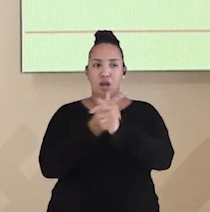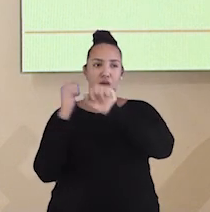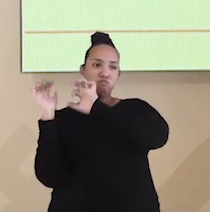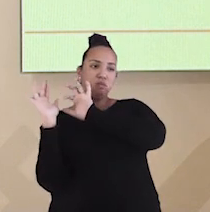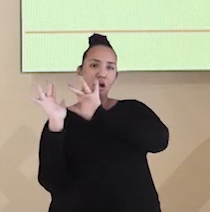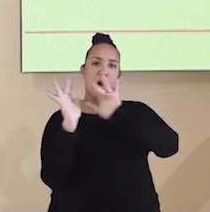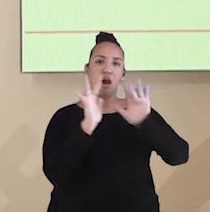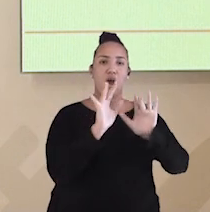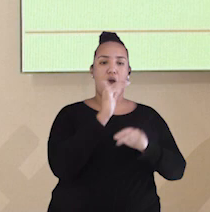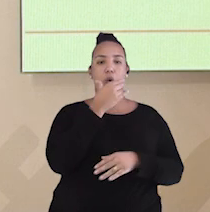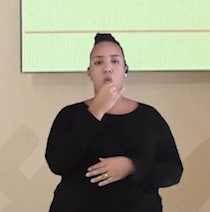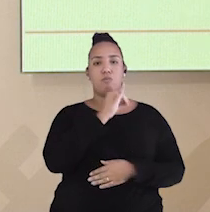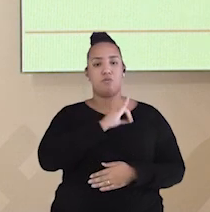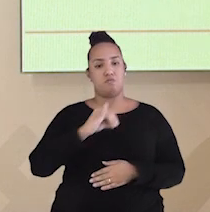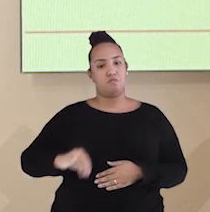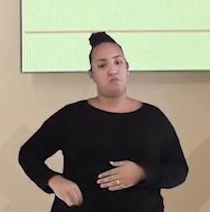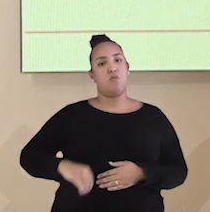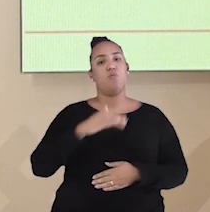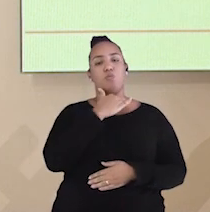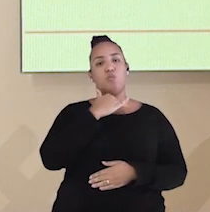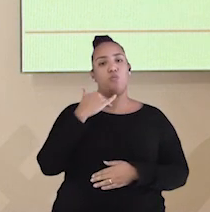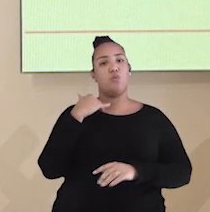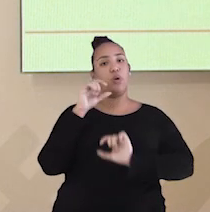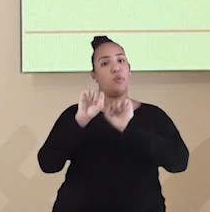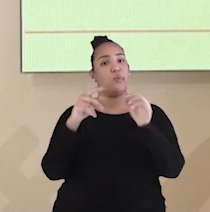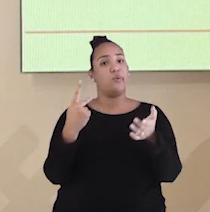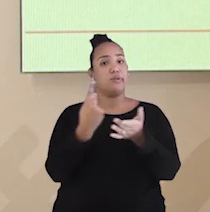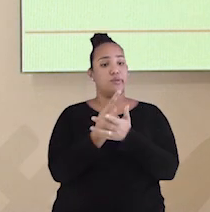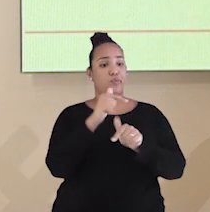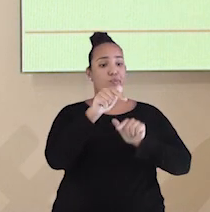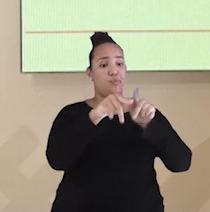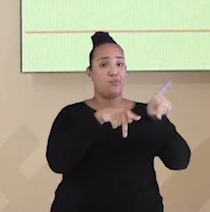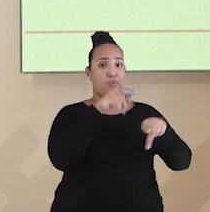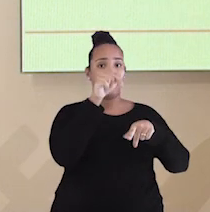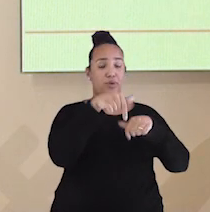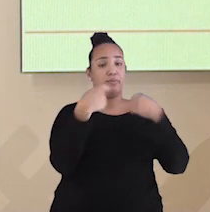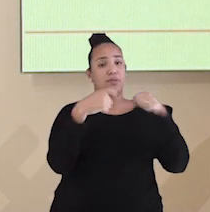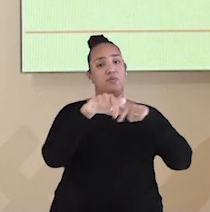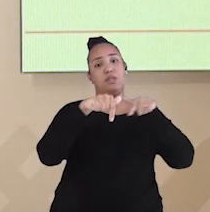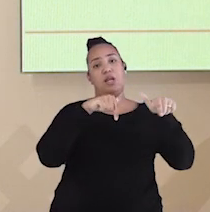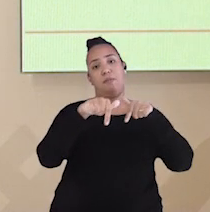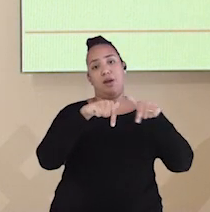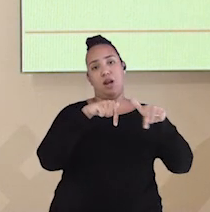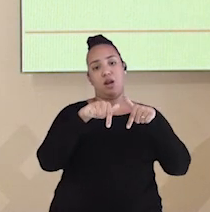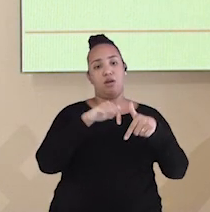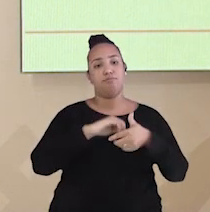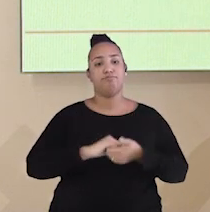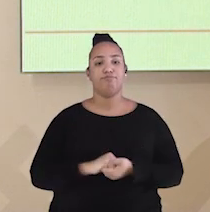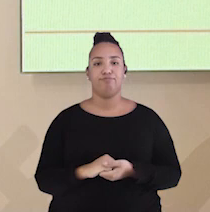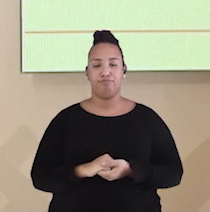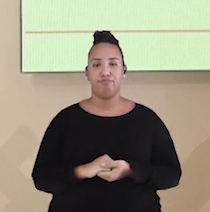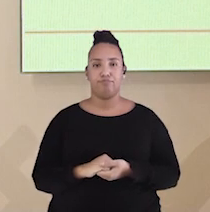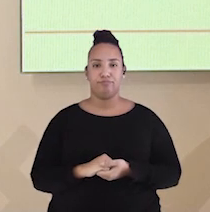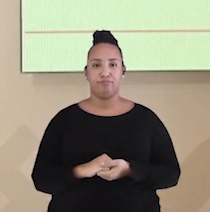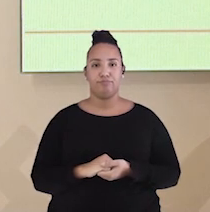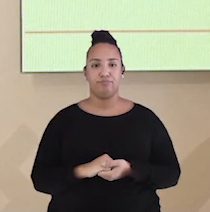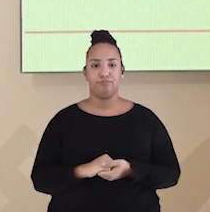imperador e tomaram a cidade, fazendo com que os nativos trabalhassem de forma forçada.